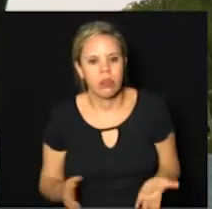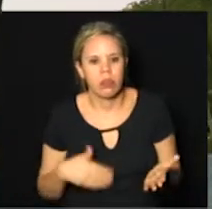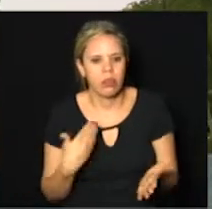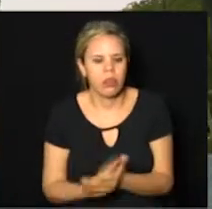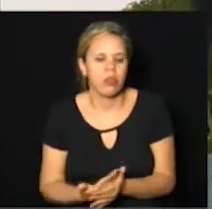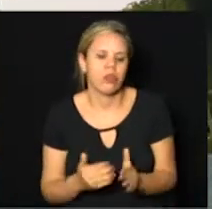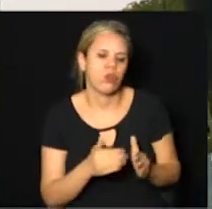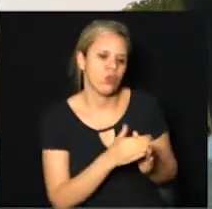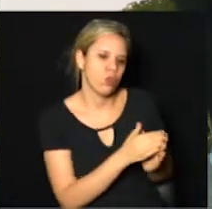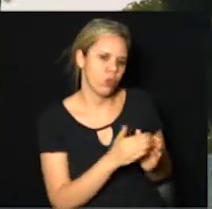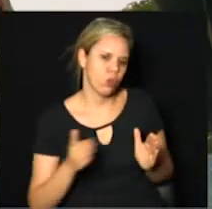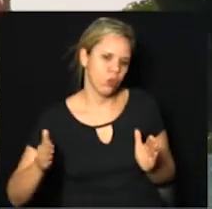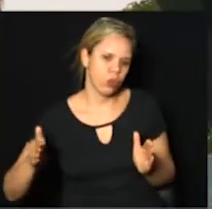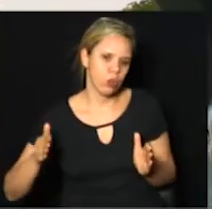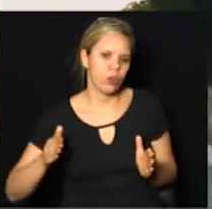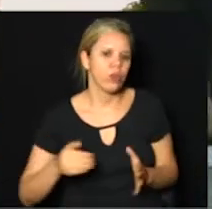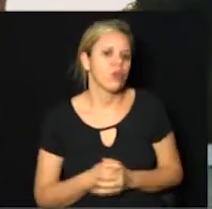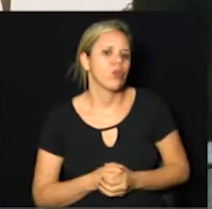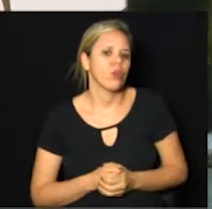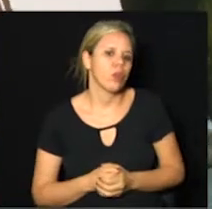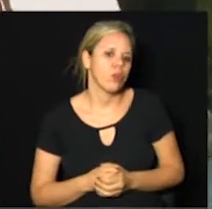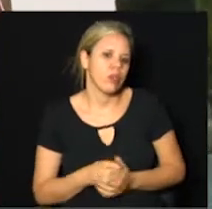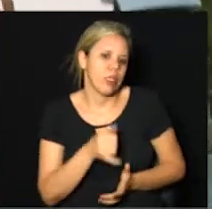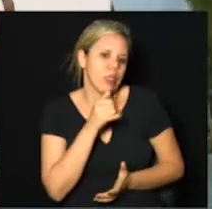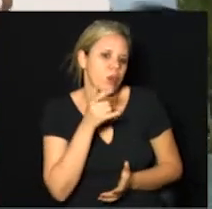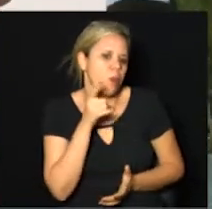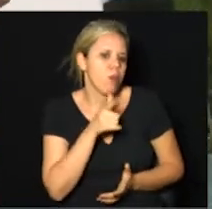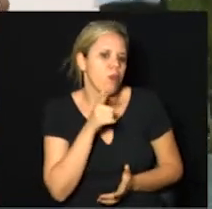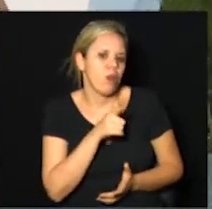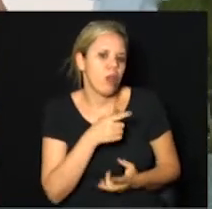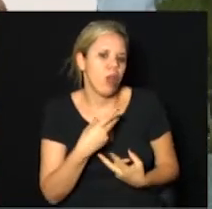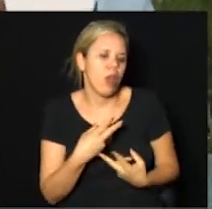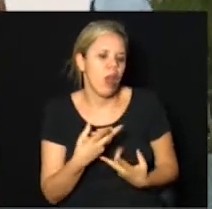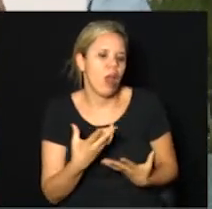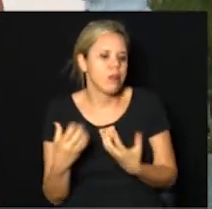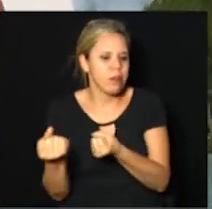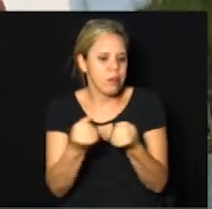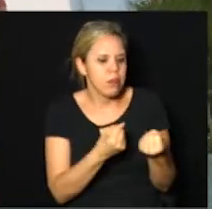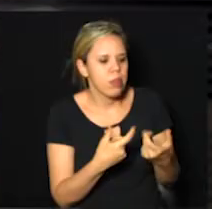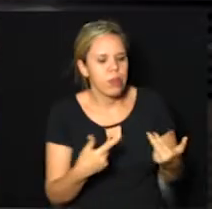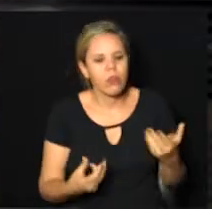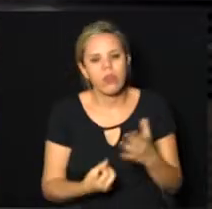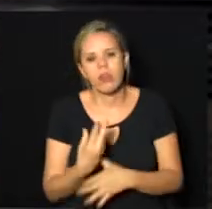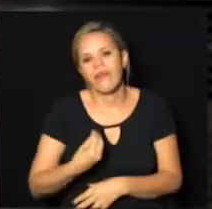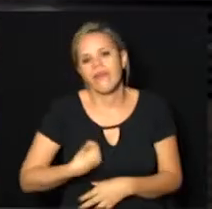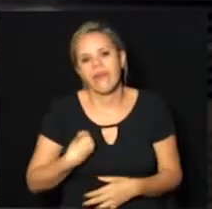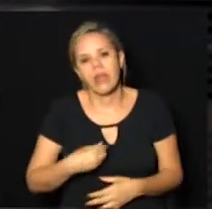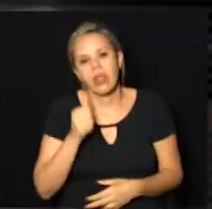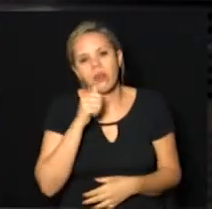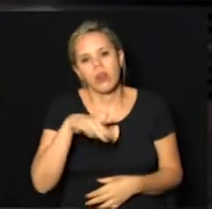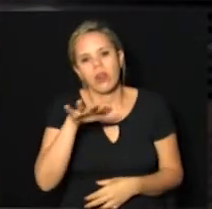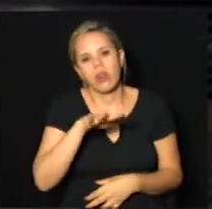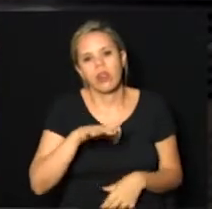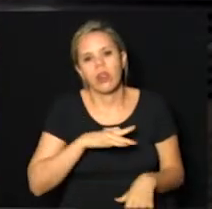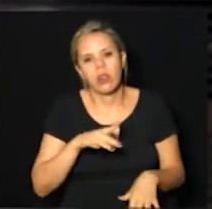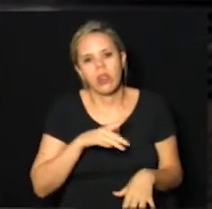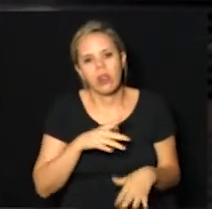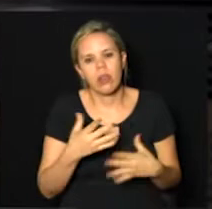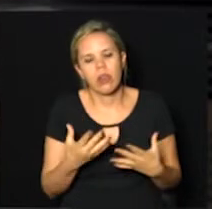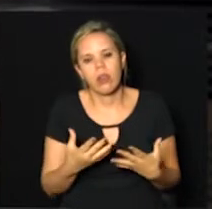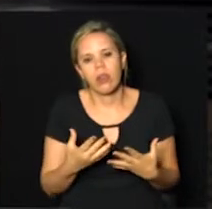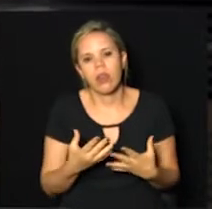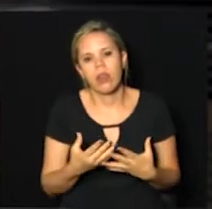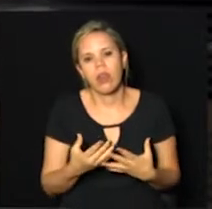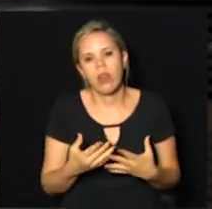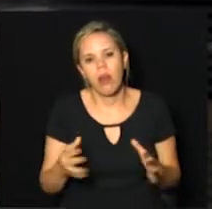de como a mulher vê a vida, né? Tudo isso interfere. Mulheres que têm um olhar mais positivo,